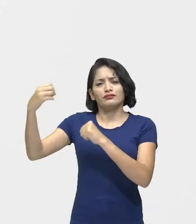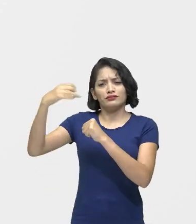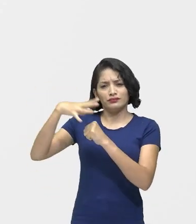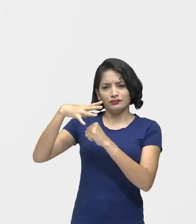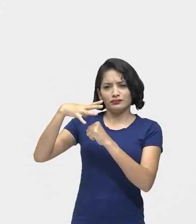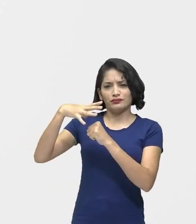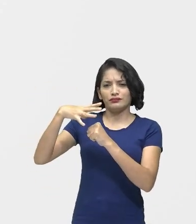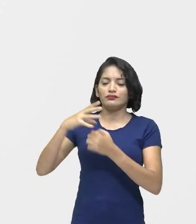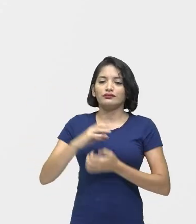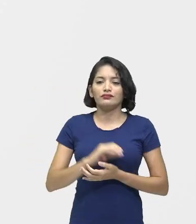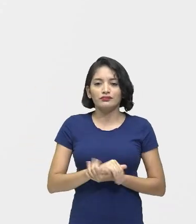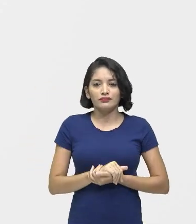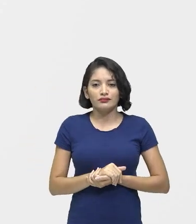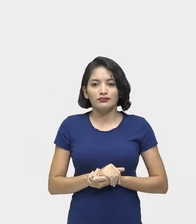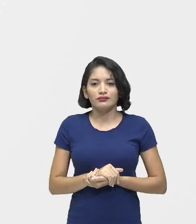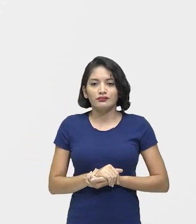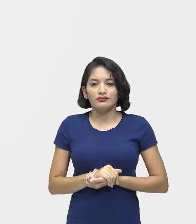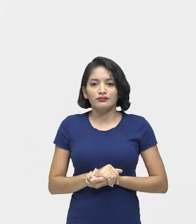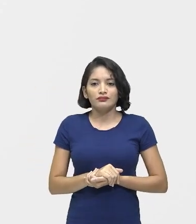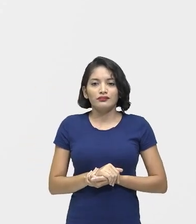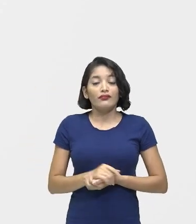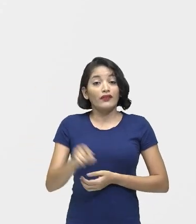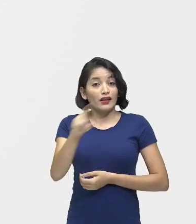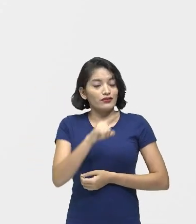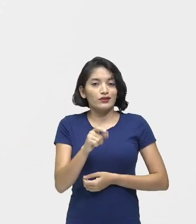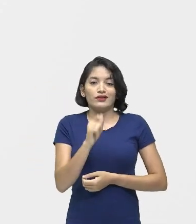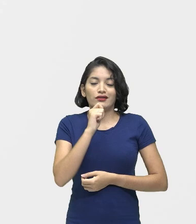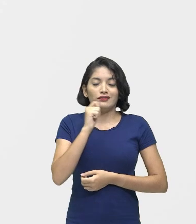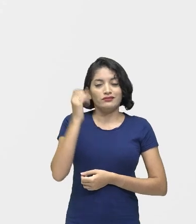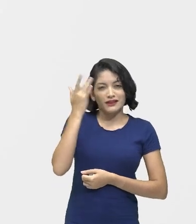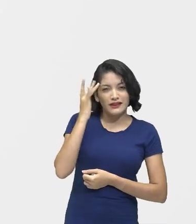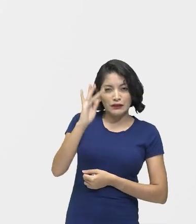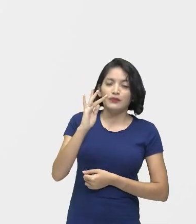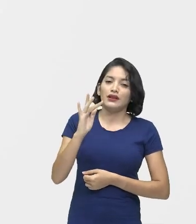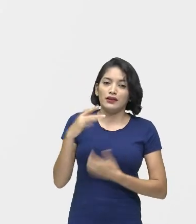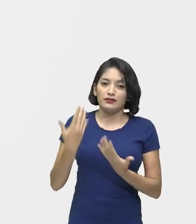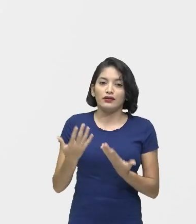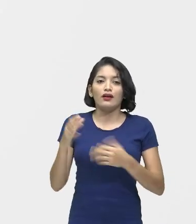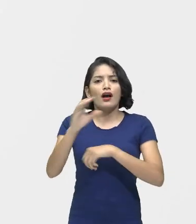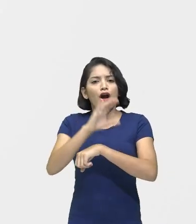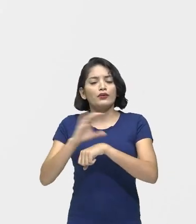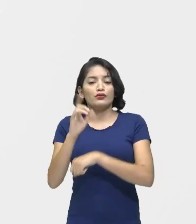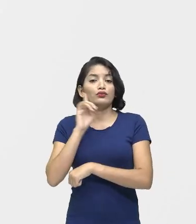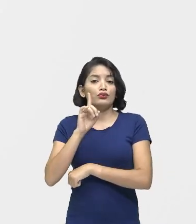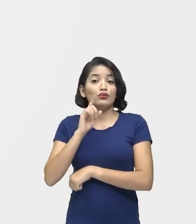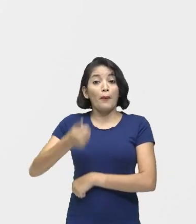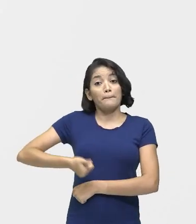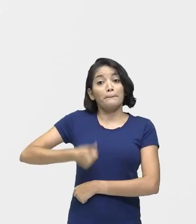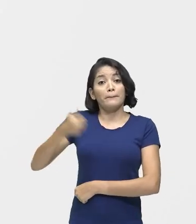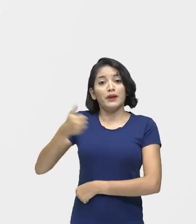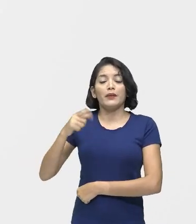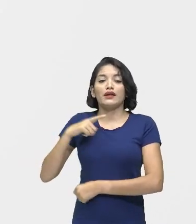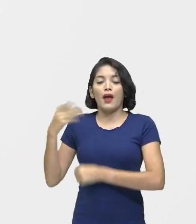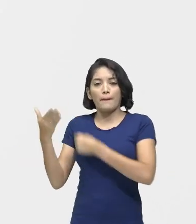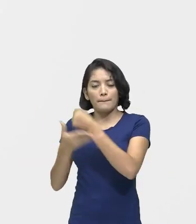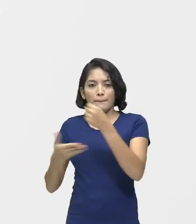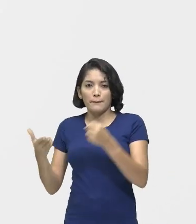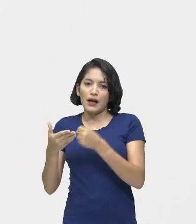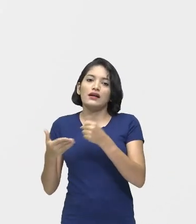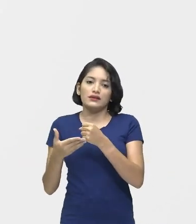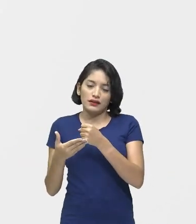certo? Então aí, para quem não tomou nota, então a Constituição dos Estados Unidos foi a primeira a se basear nos